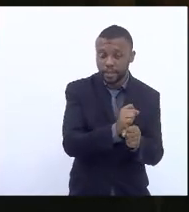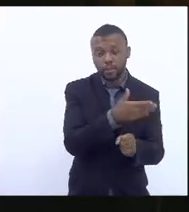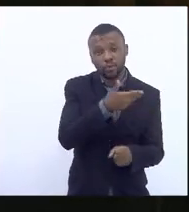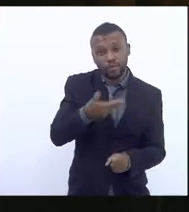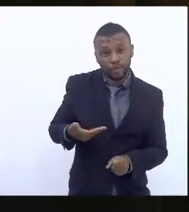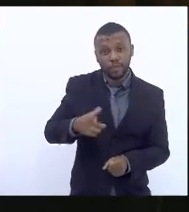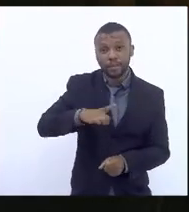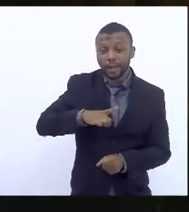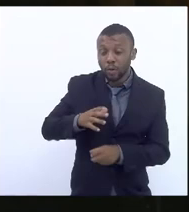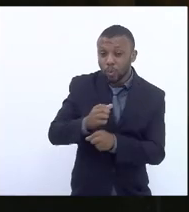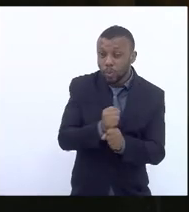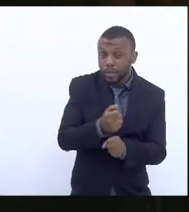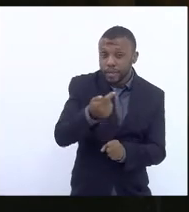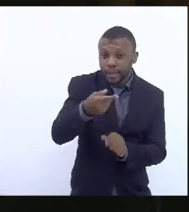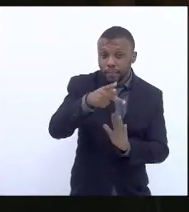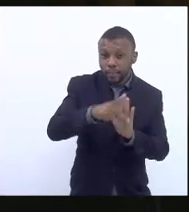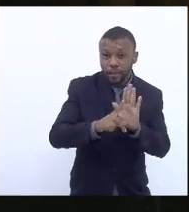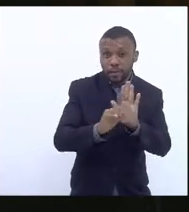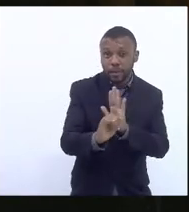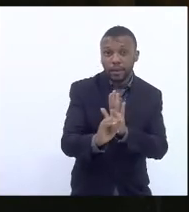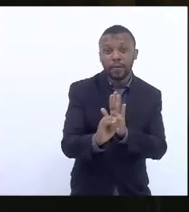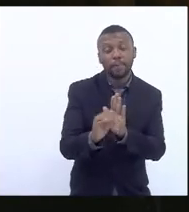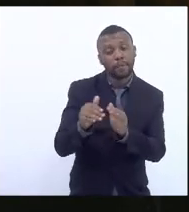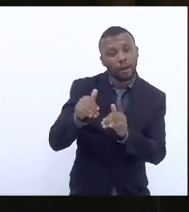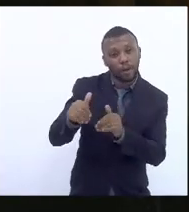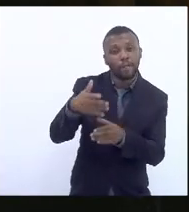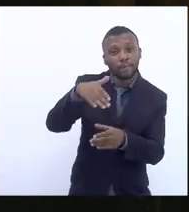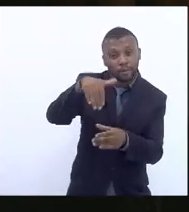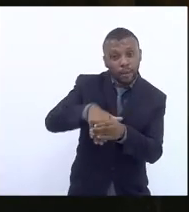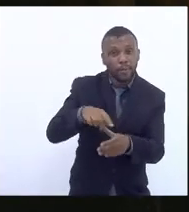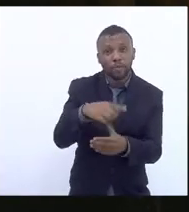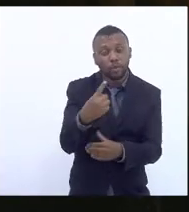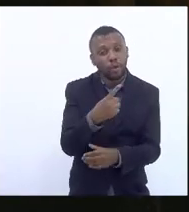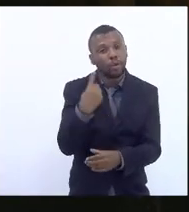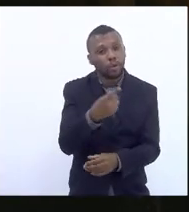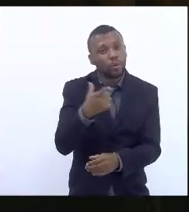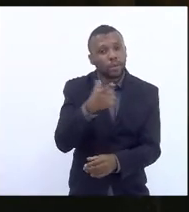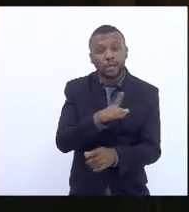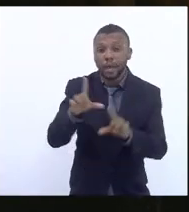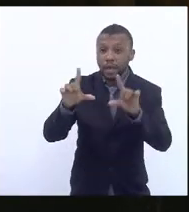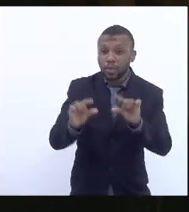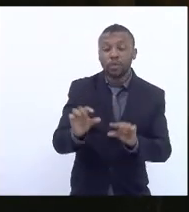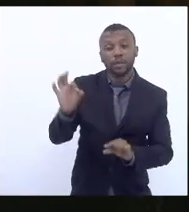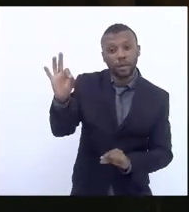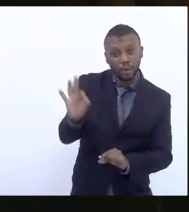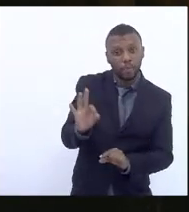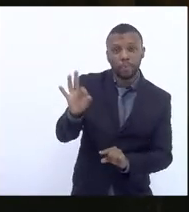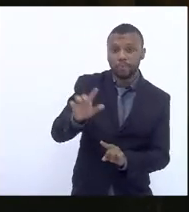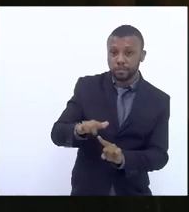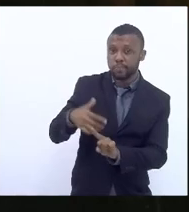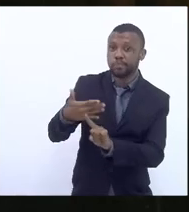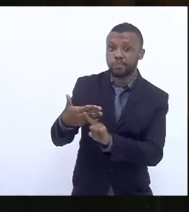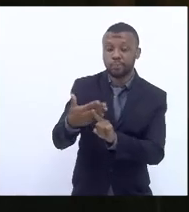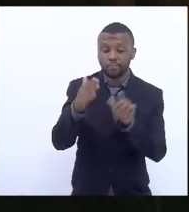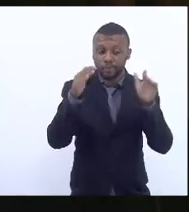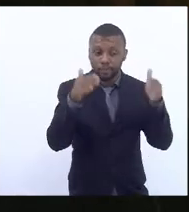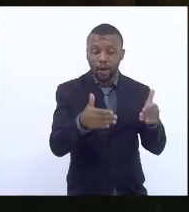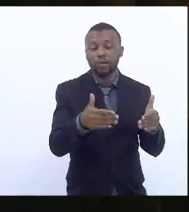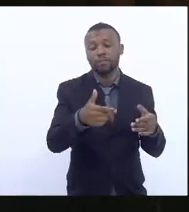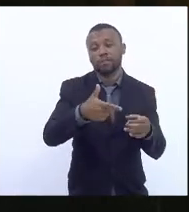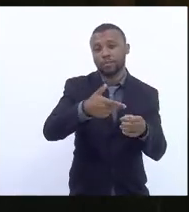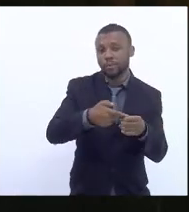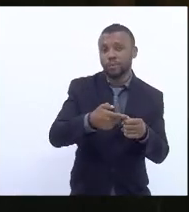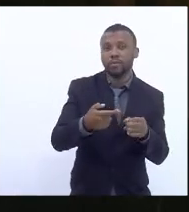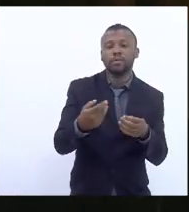dessa casa para ser votado, para nós podermos reduzir a carga tributária nos combustíveis. E